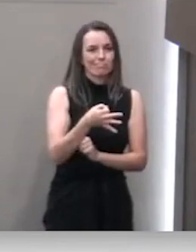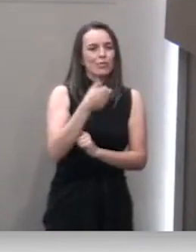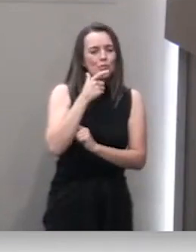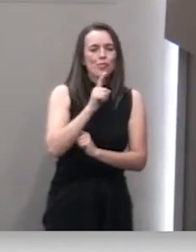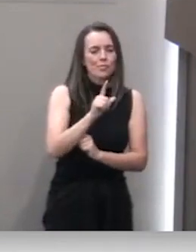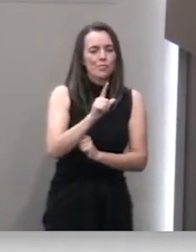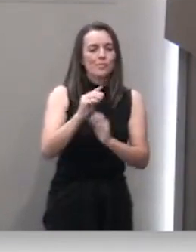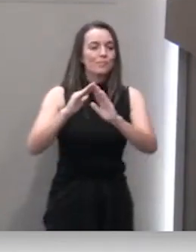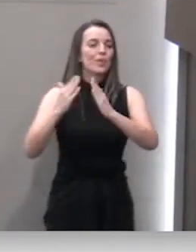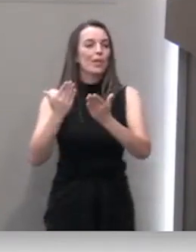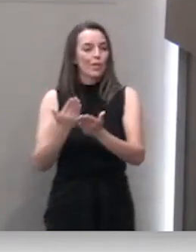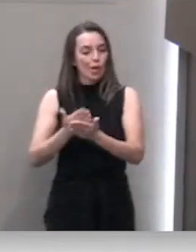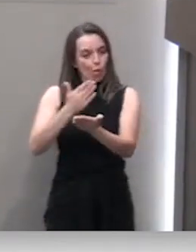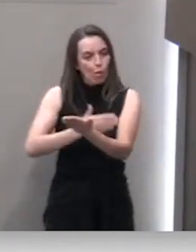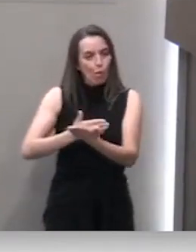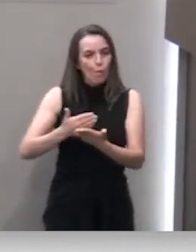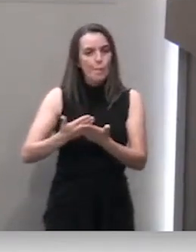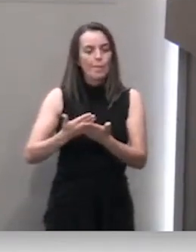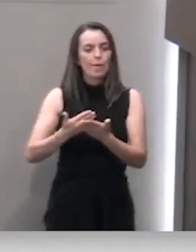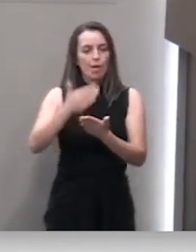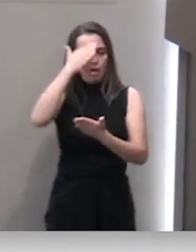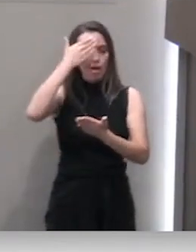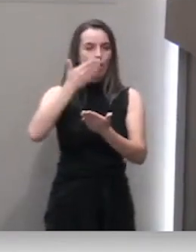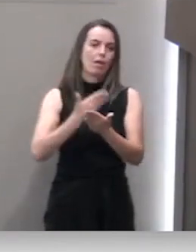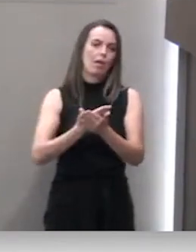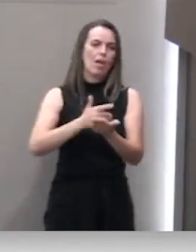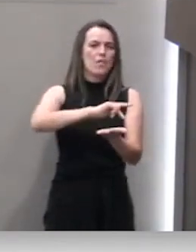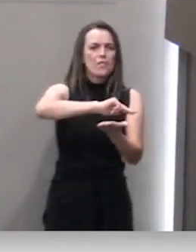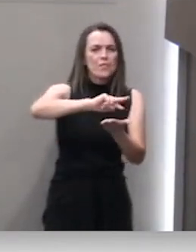adotar. Aí, por exemplo, em vários países...